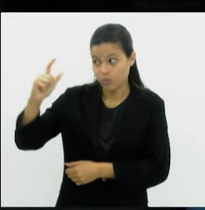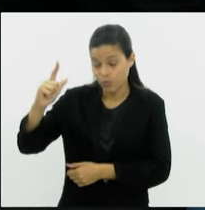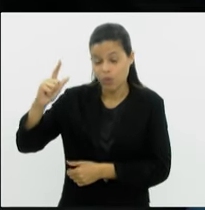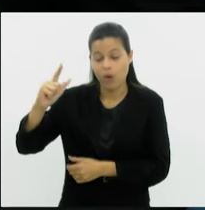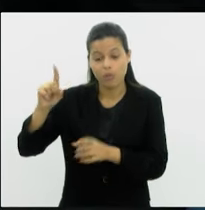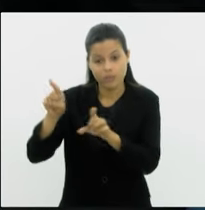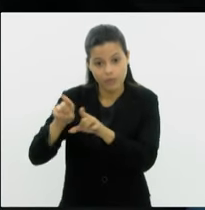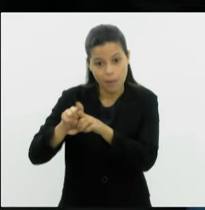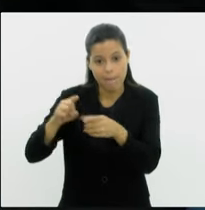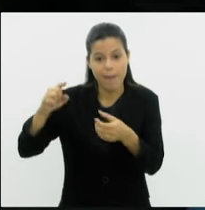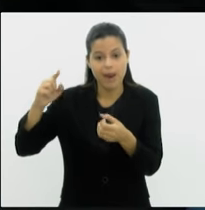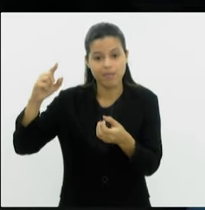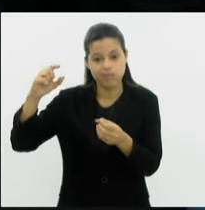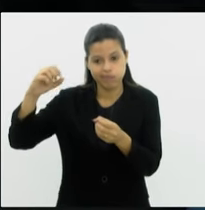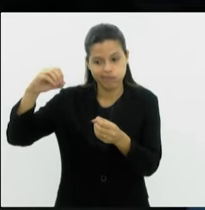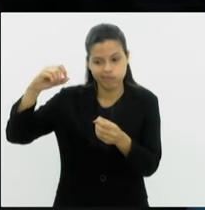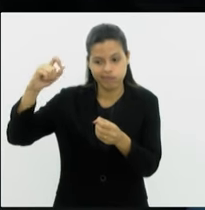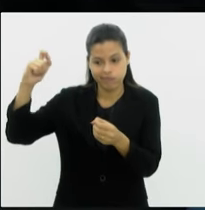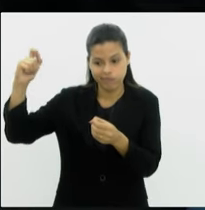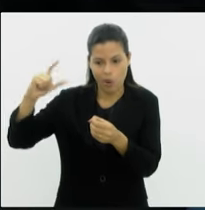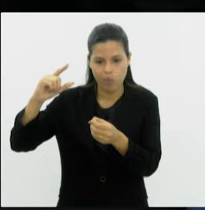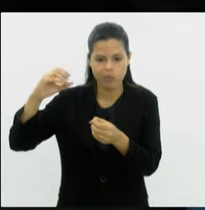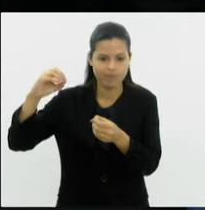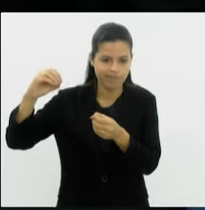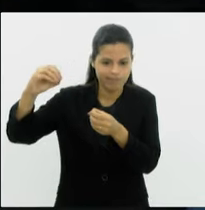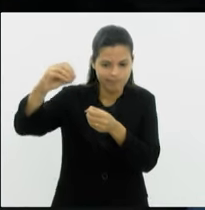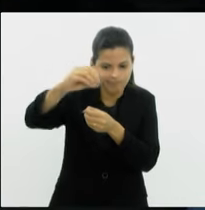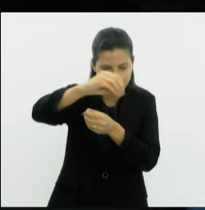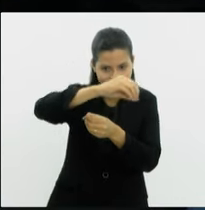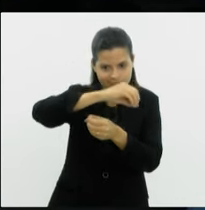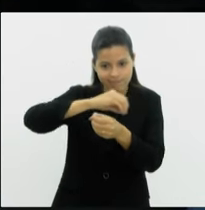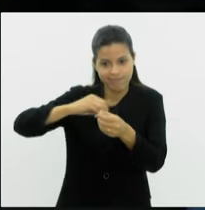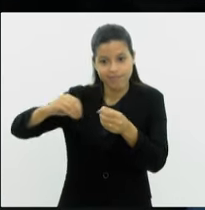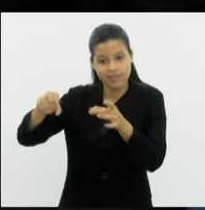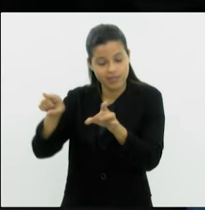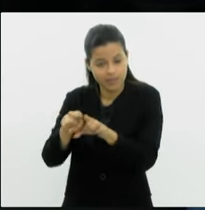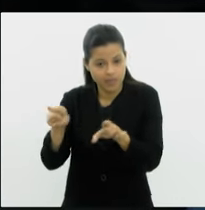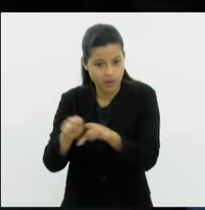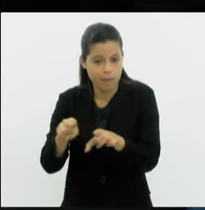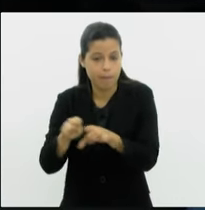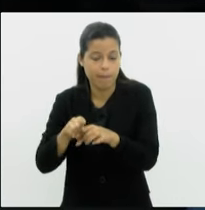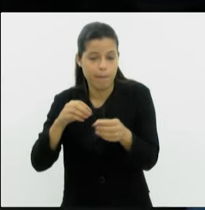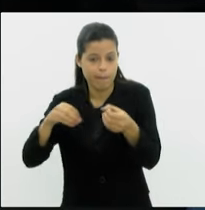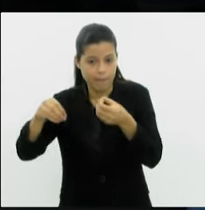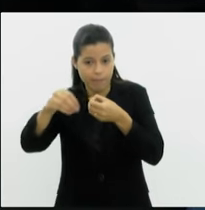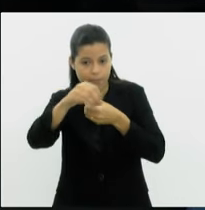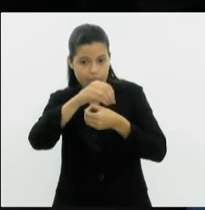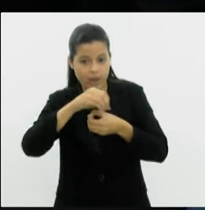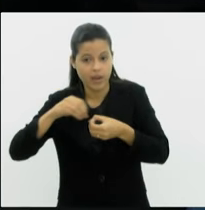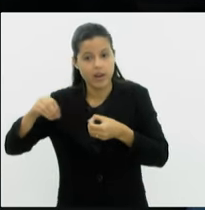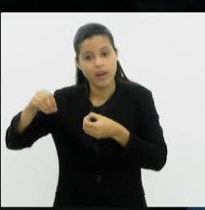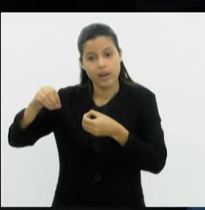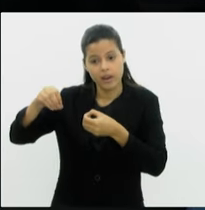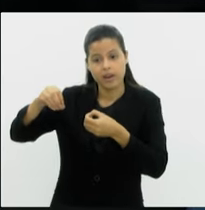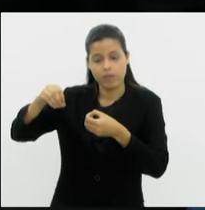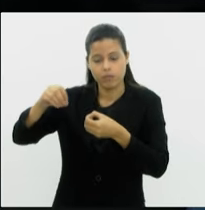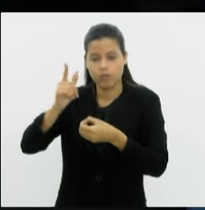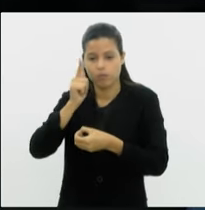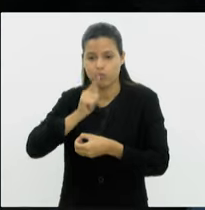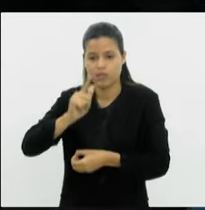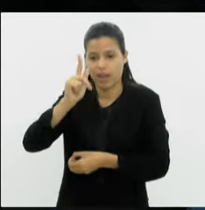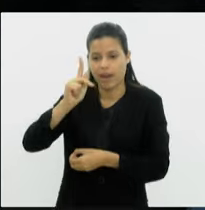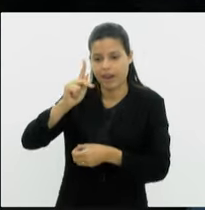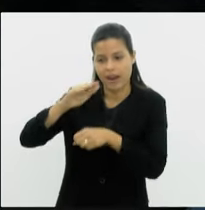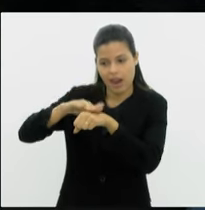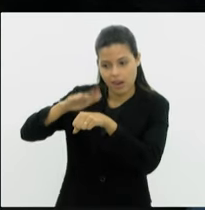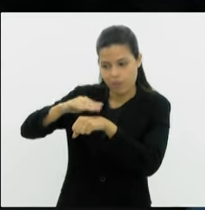aí rodopiando pelo espaço. Ele gira ao redor do centro da nossa galáxia e ele gira ao redor dele mesmo, como um movimento